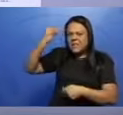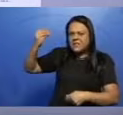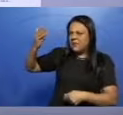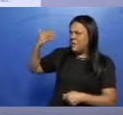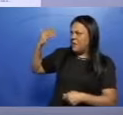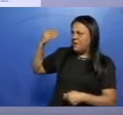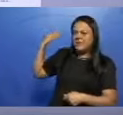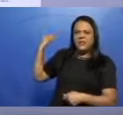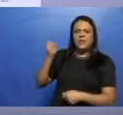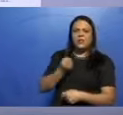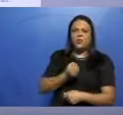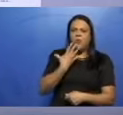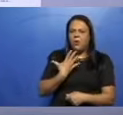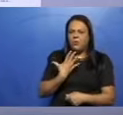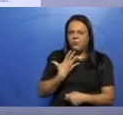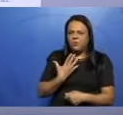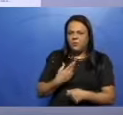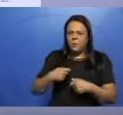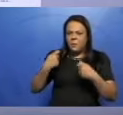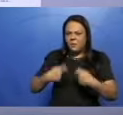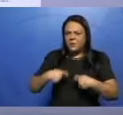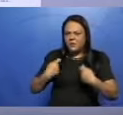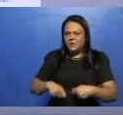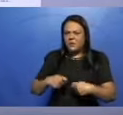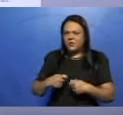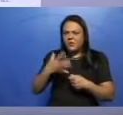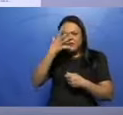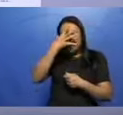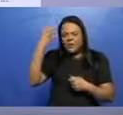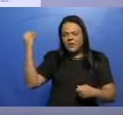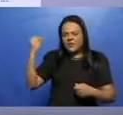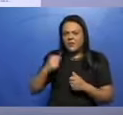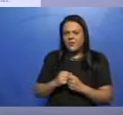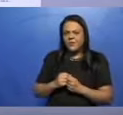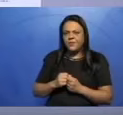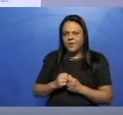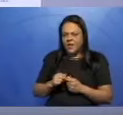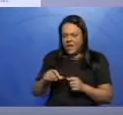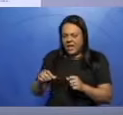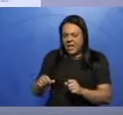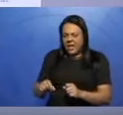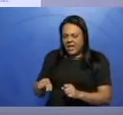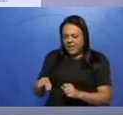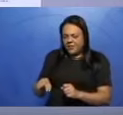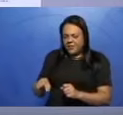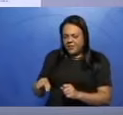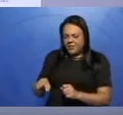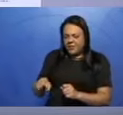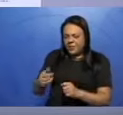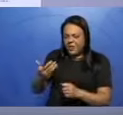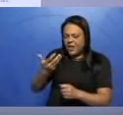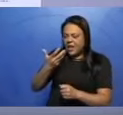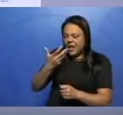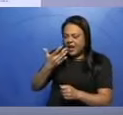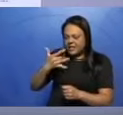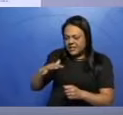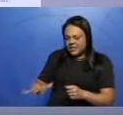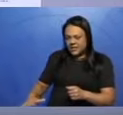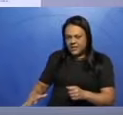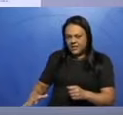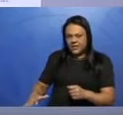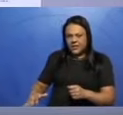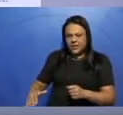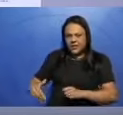que o trabalho infantil é uma virtude, é algo bom, positivo, e afasta as crianças e adolescentes da marginalidade. Pronto, a problemática está